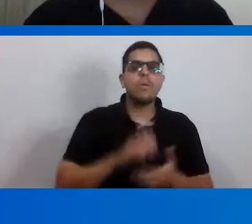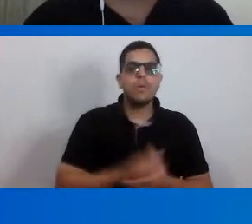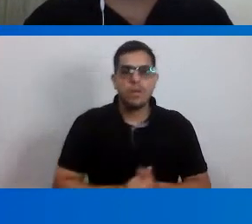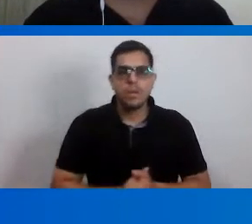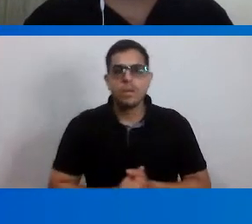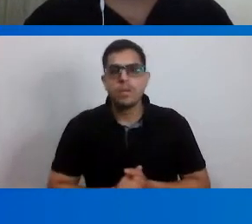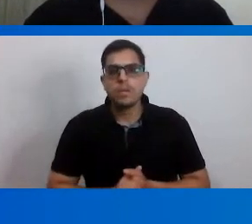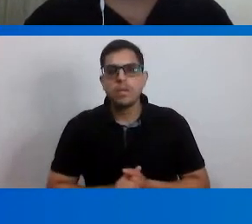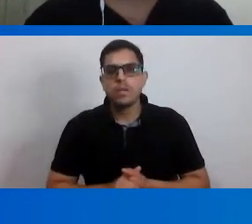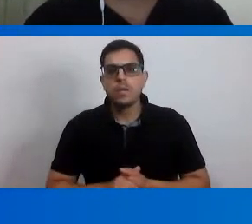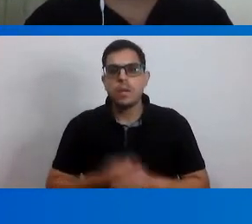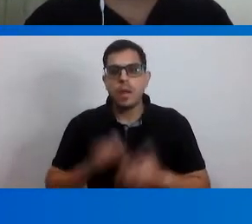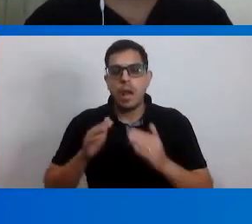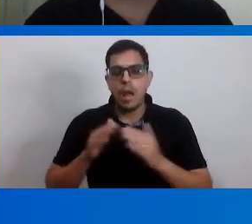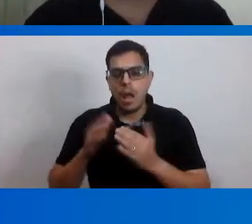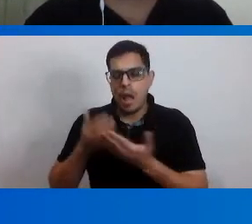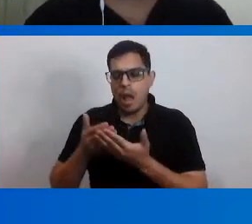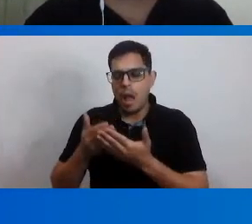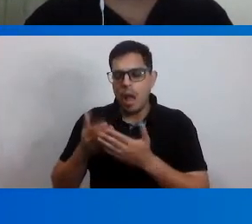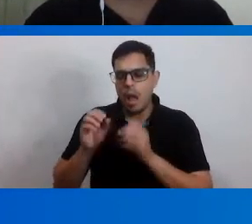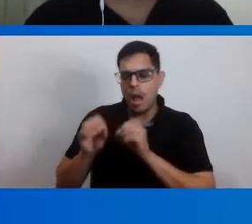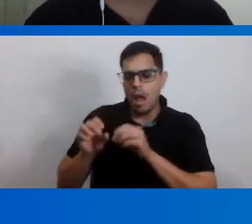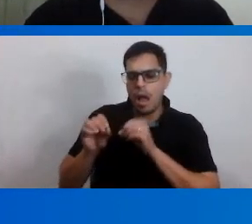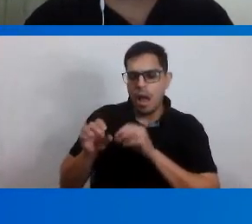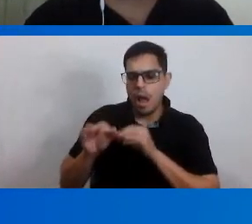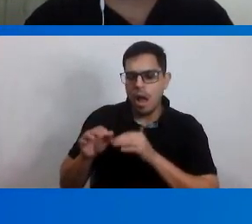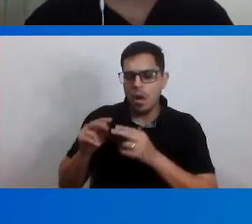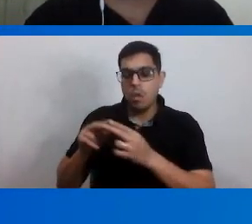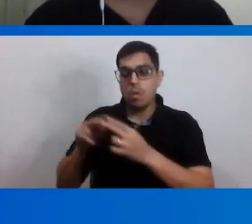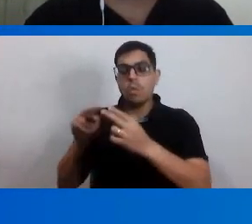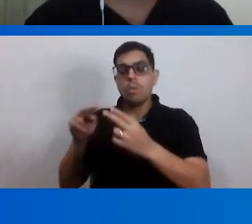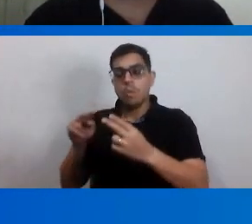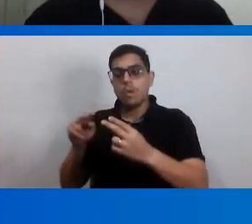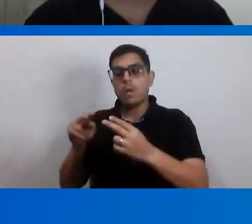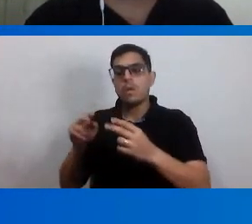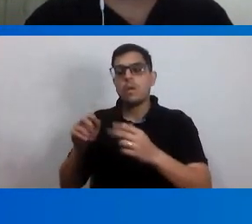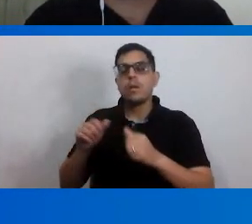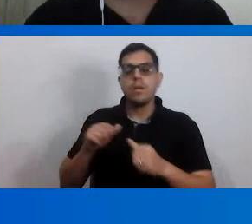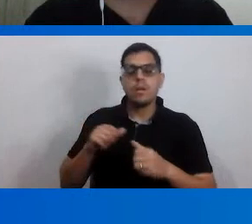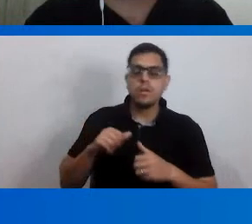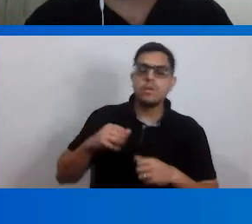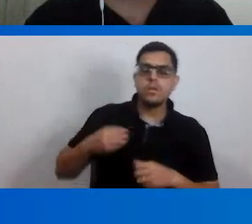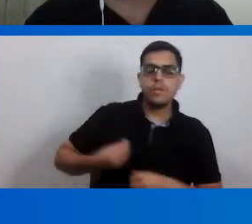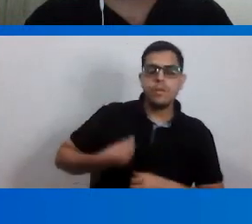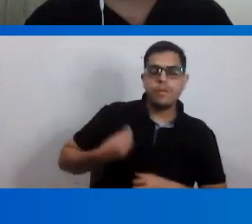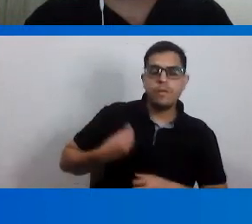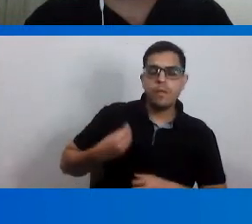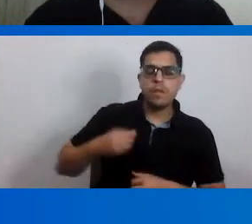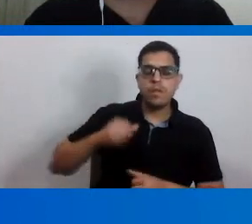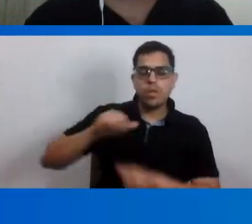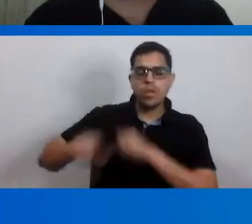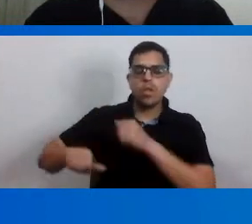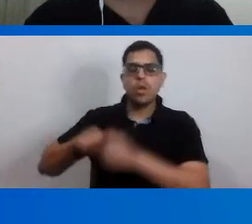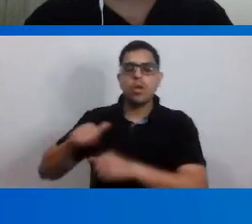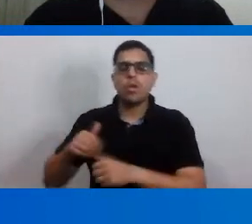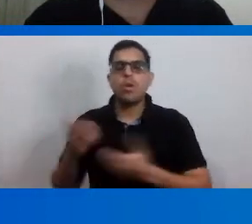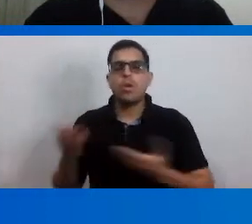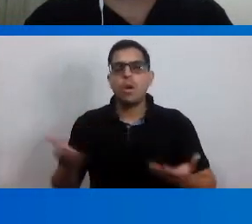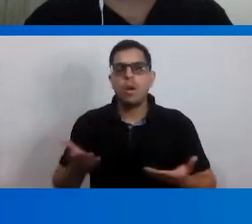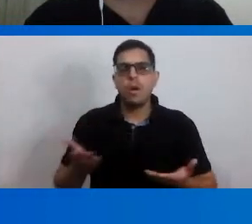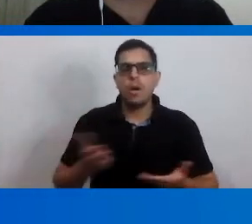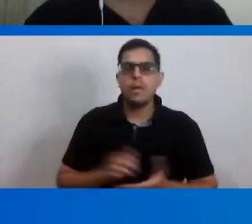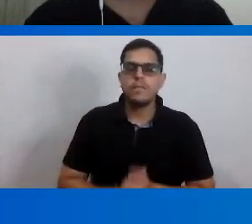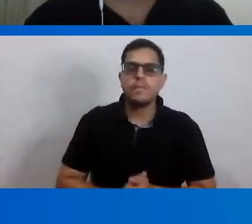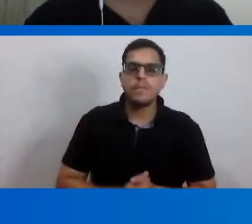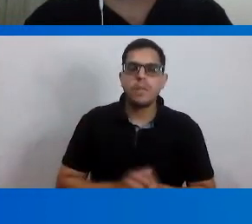virtualizada e alcançasse esses alunos e uma forma mais expressiva mas o que a gente pode perceber é que um projeto de educação a distância